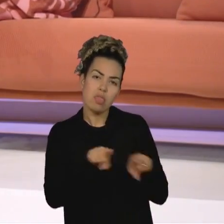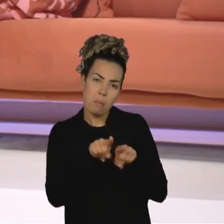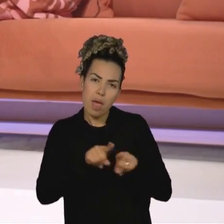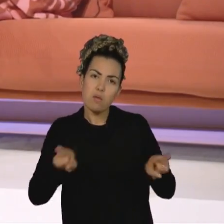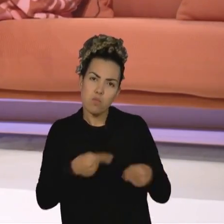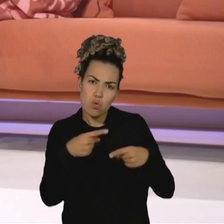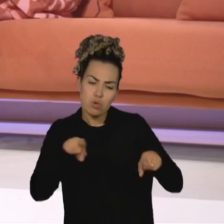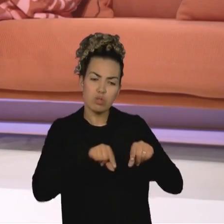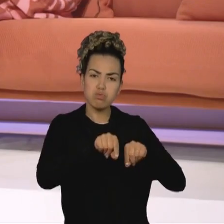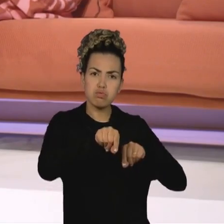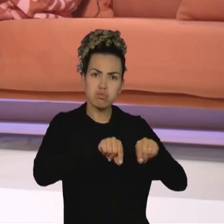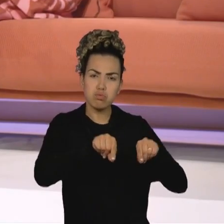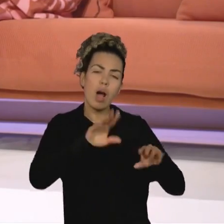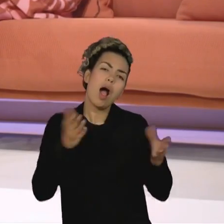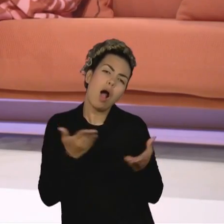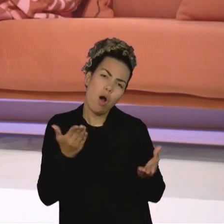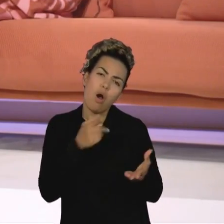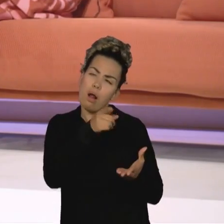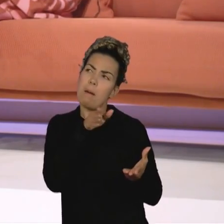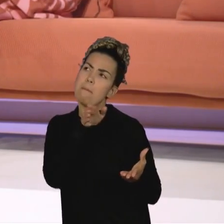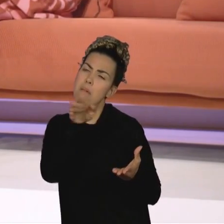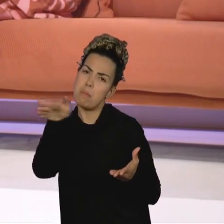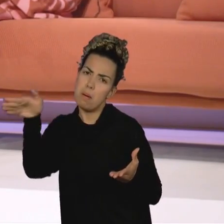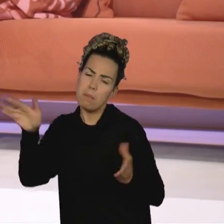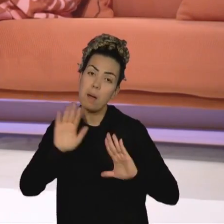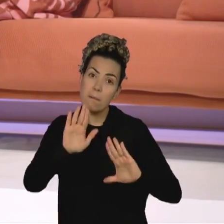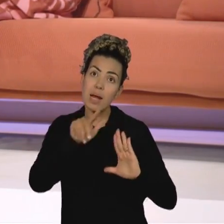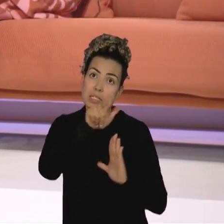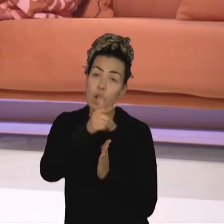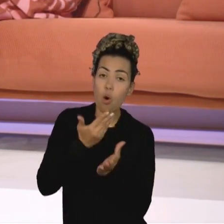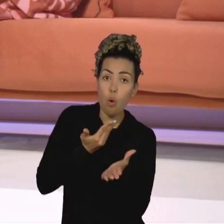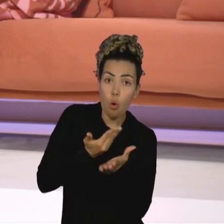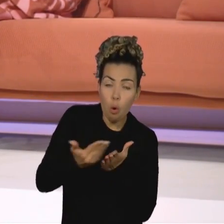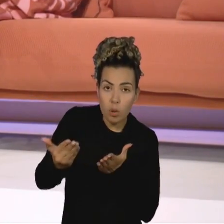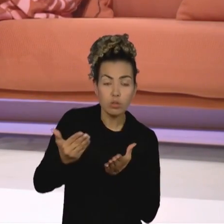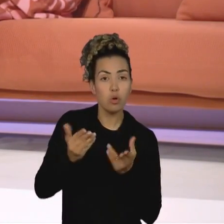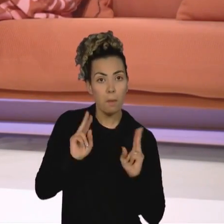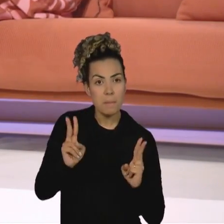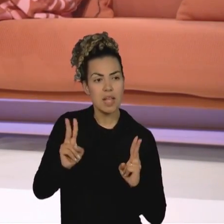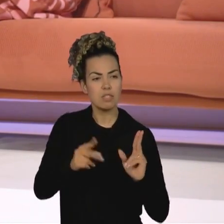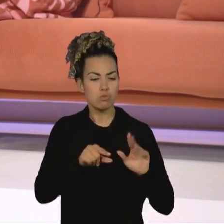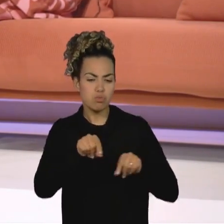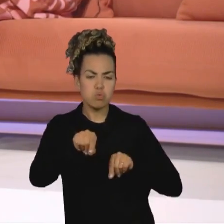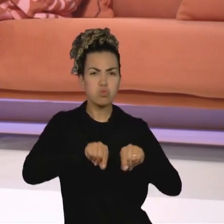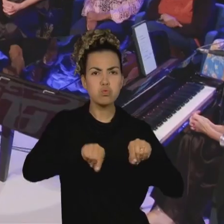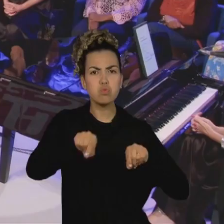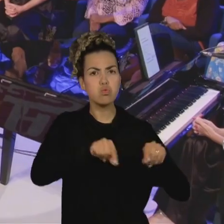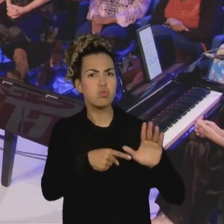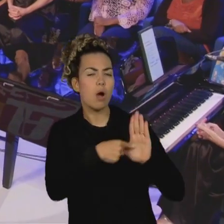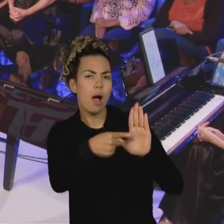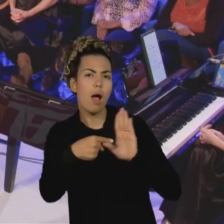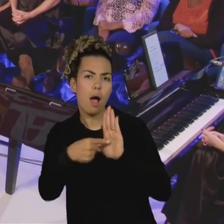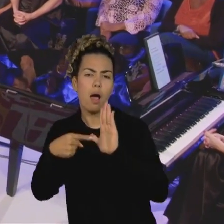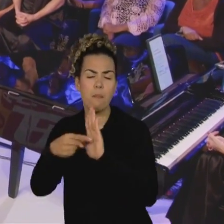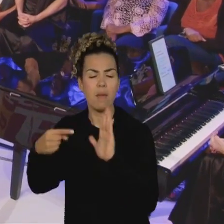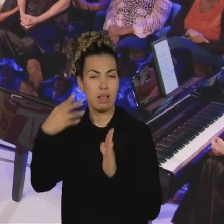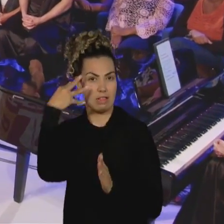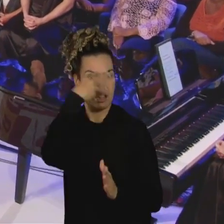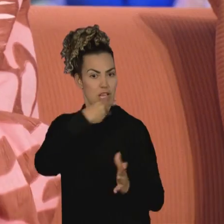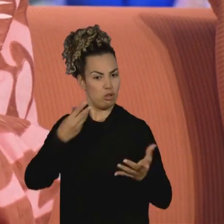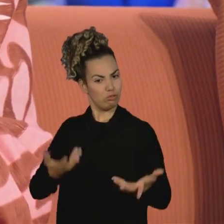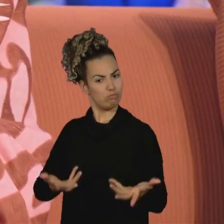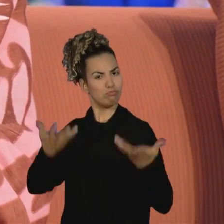em outras áreas, mas ele começou como b-boy, se apresentava lá em Queimados, assim, bonitão,